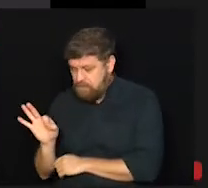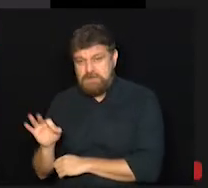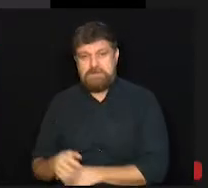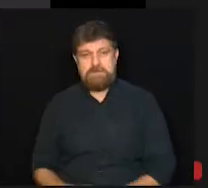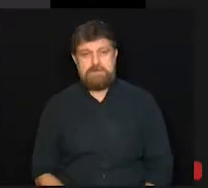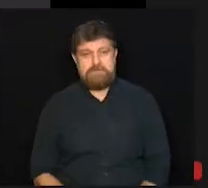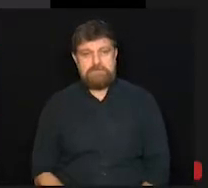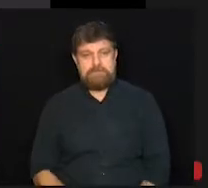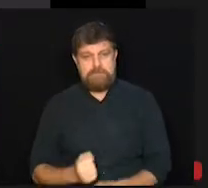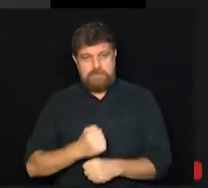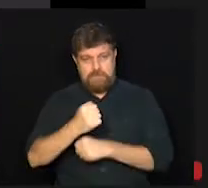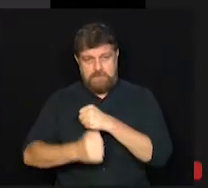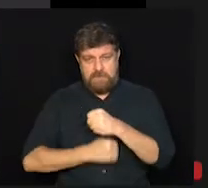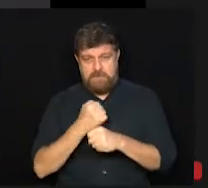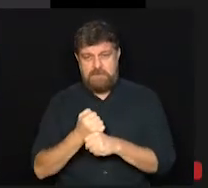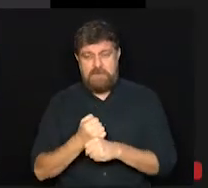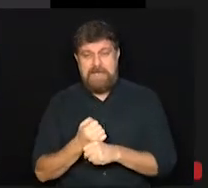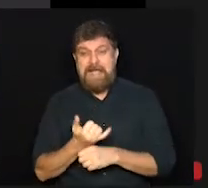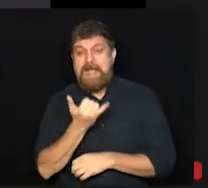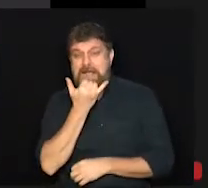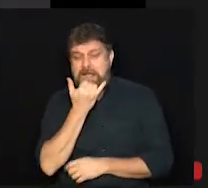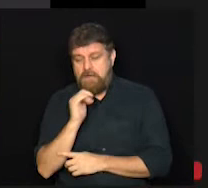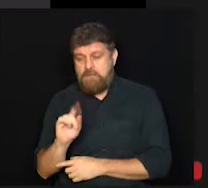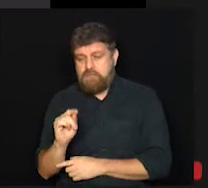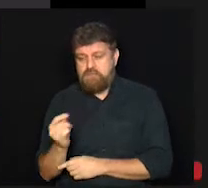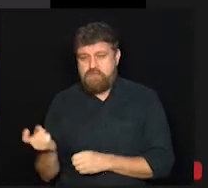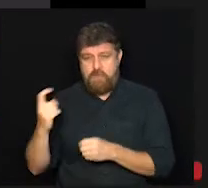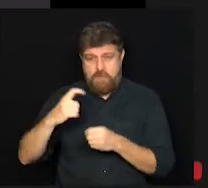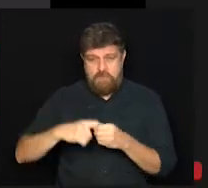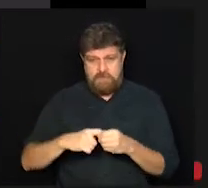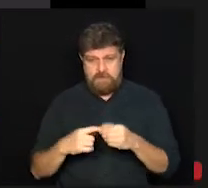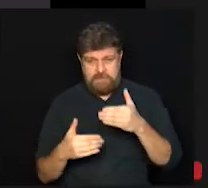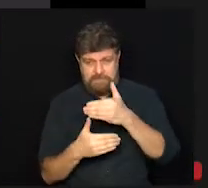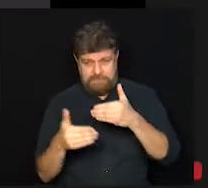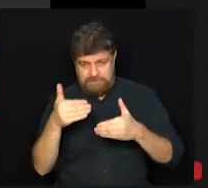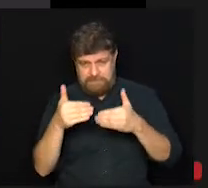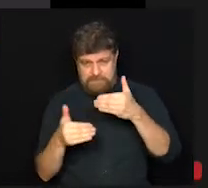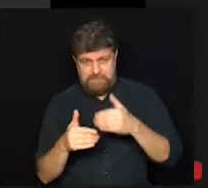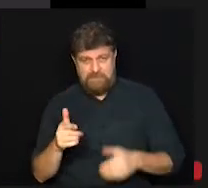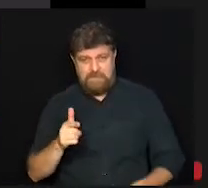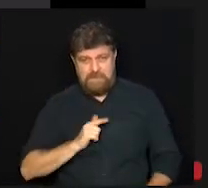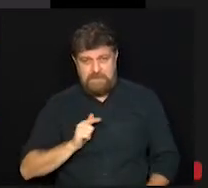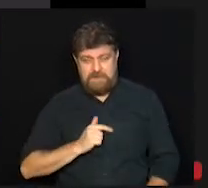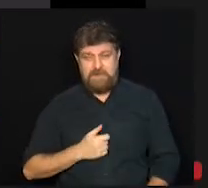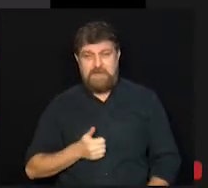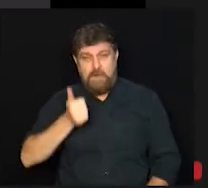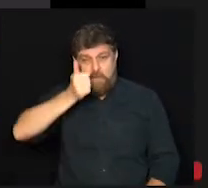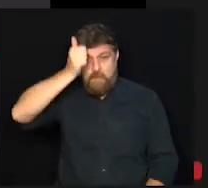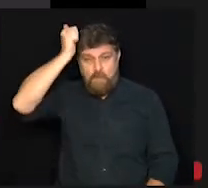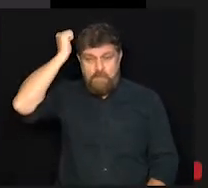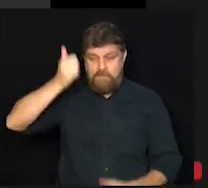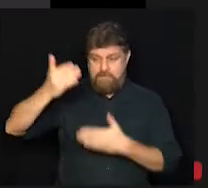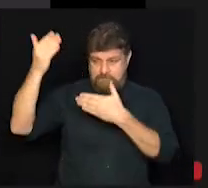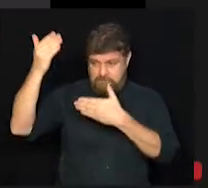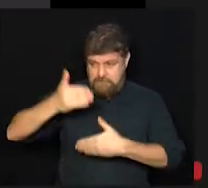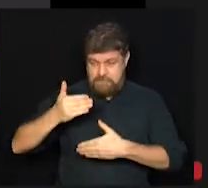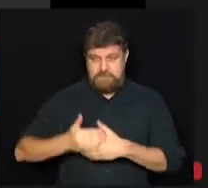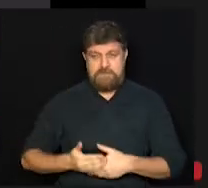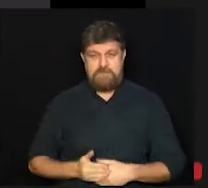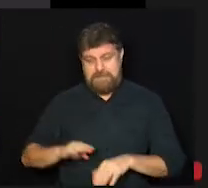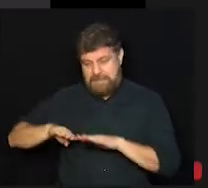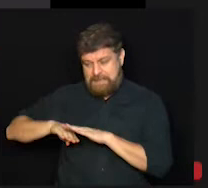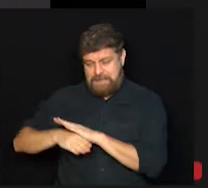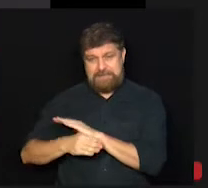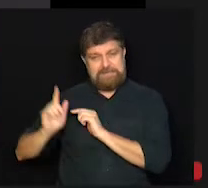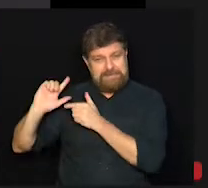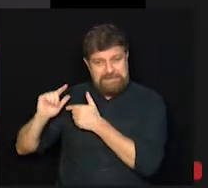Neste ano de 2021, deixa eu só voltar um minuto aqui para dizer para vocês que, então, além do nosso vestibular habitual, que todos conhecem,